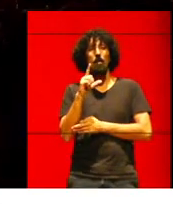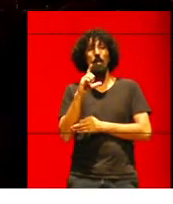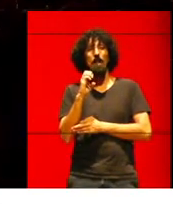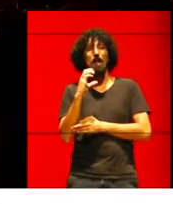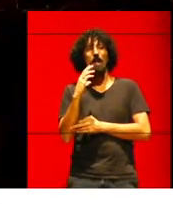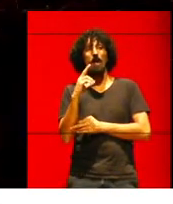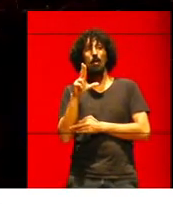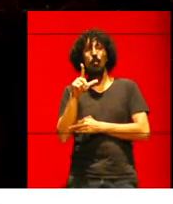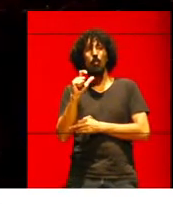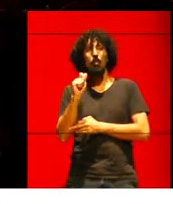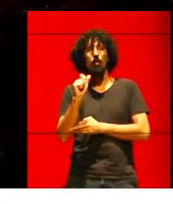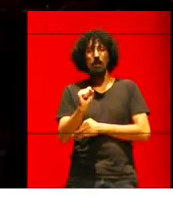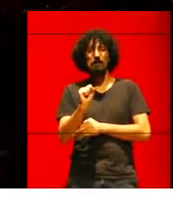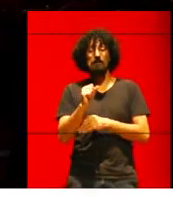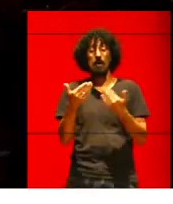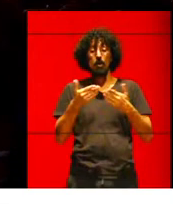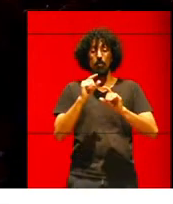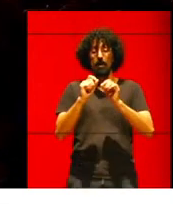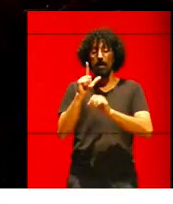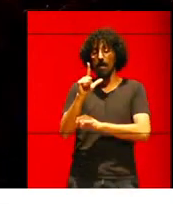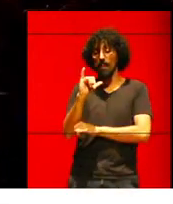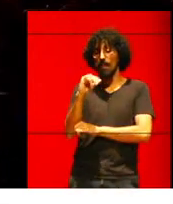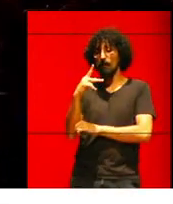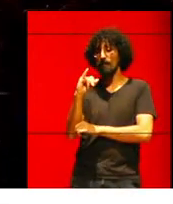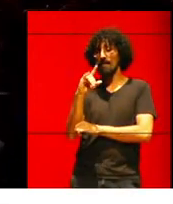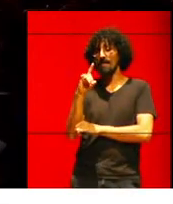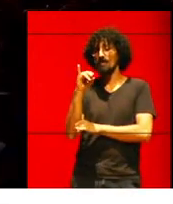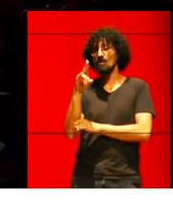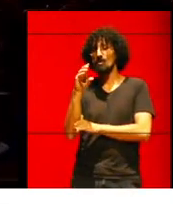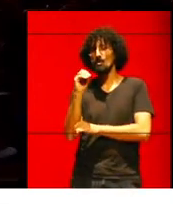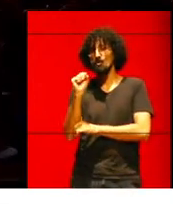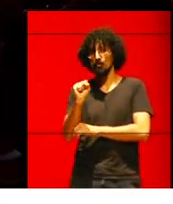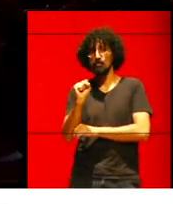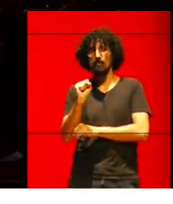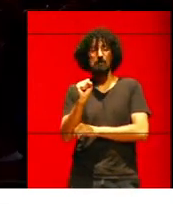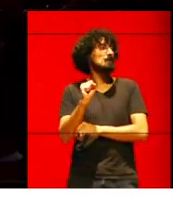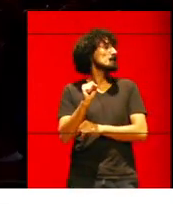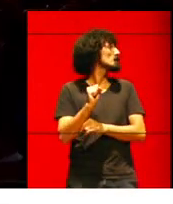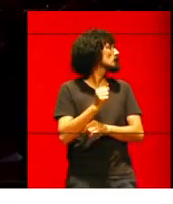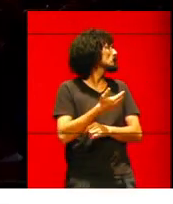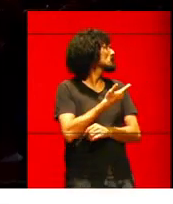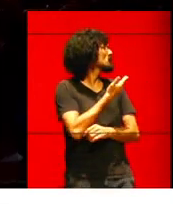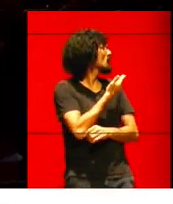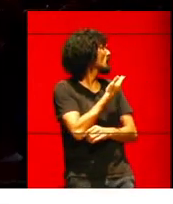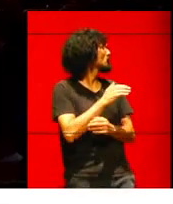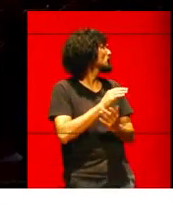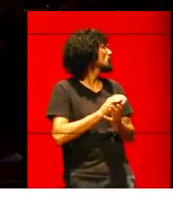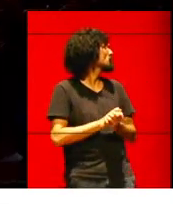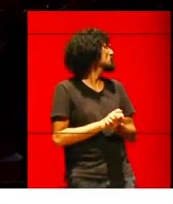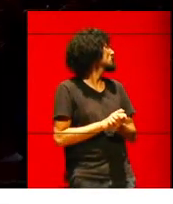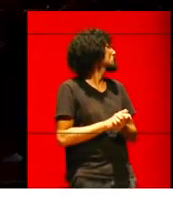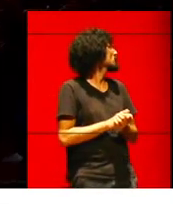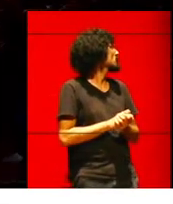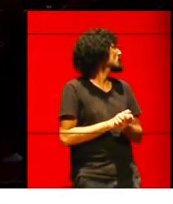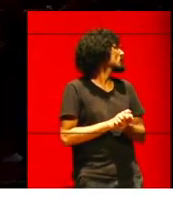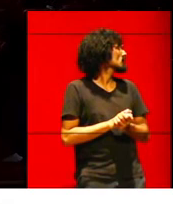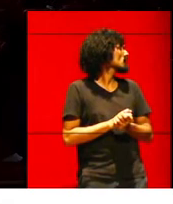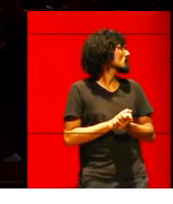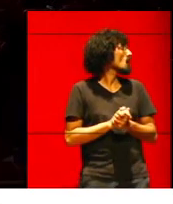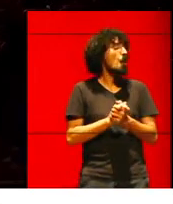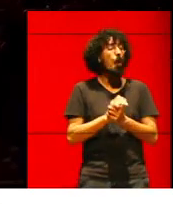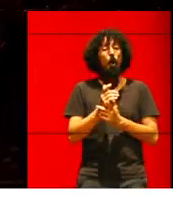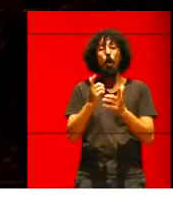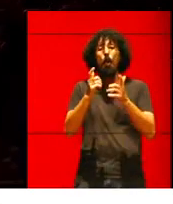passar. Lipídios, pessoal. A própria imagem aí de atrás, né? Lipídios, eu ia perguntar para vocês onde nós encontramos os